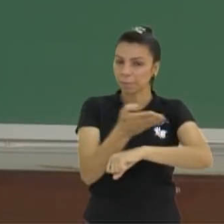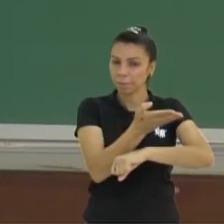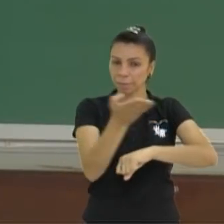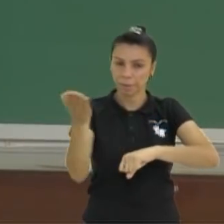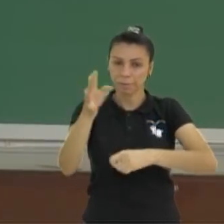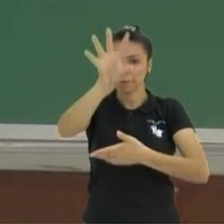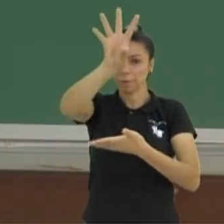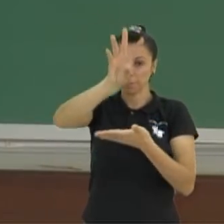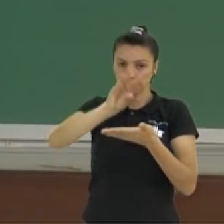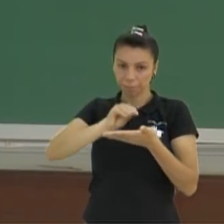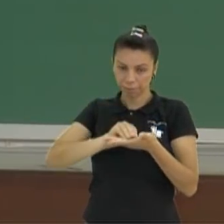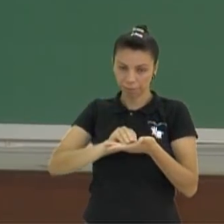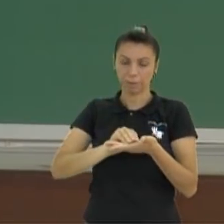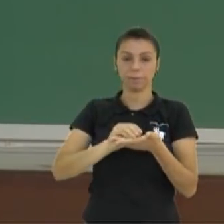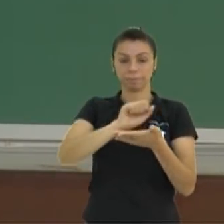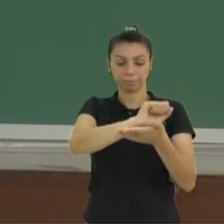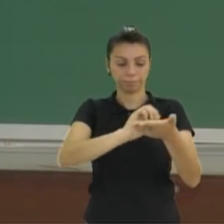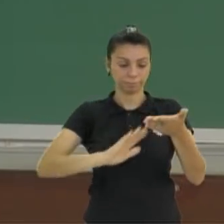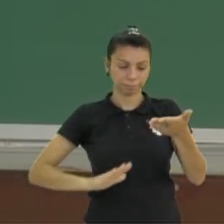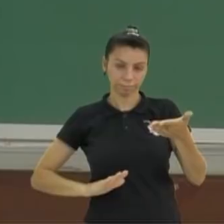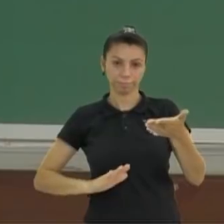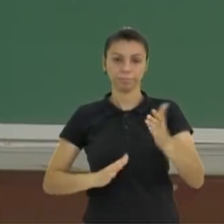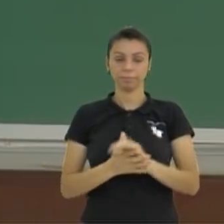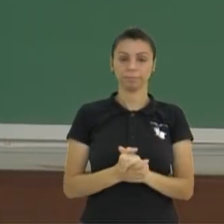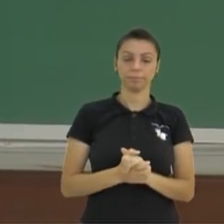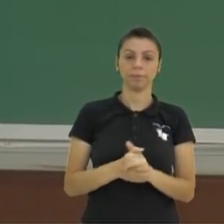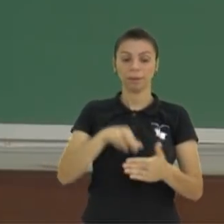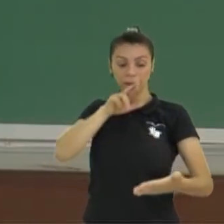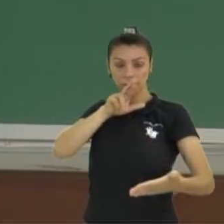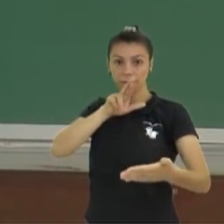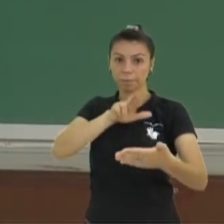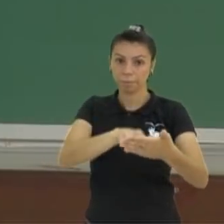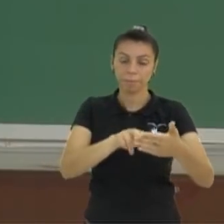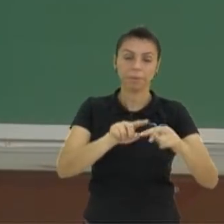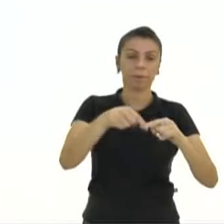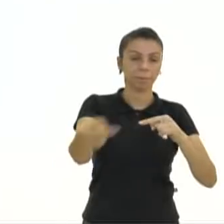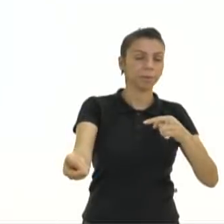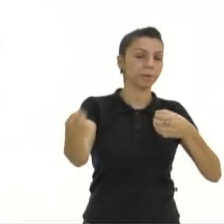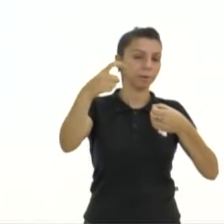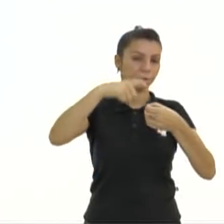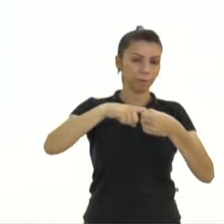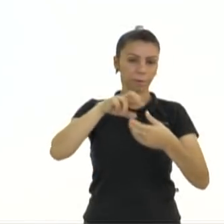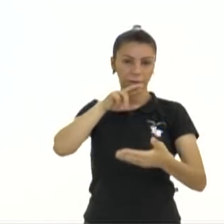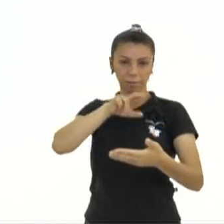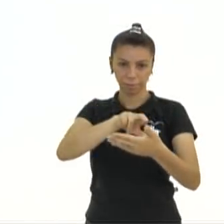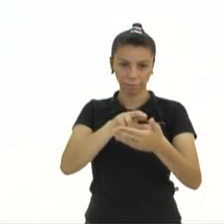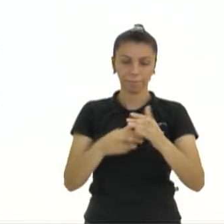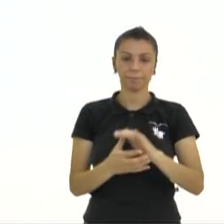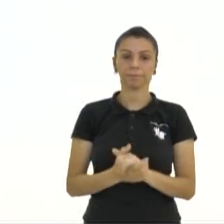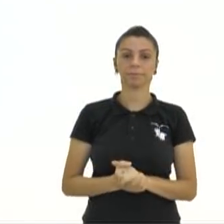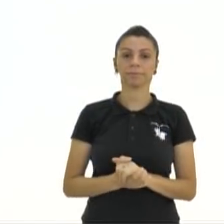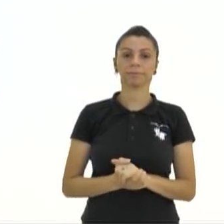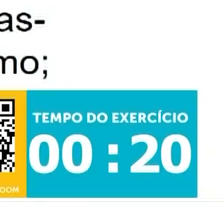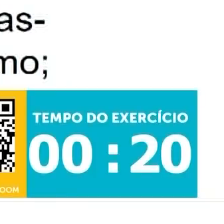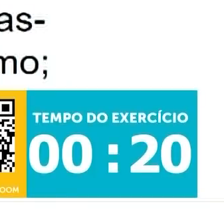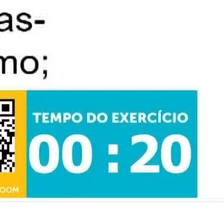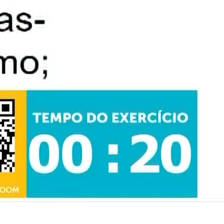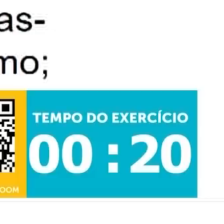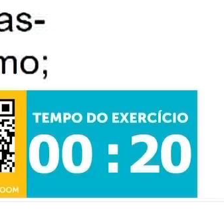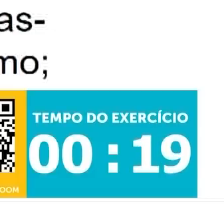vocês copiarem esta atividade, resolverem e já já nós voltamos com a resposta.